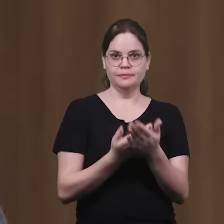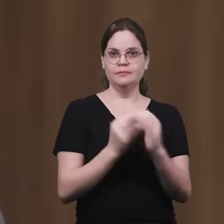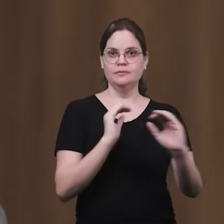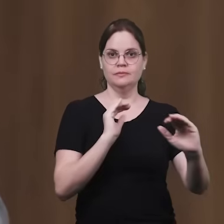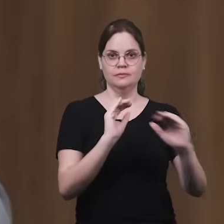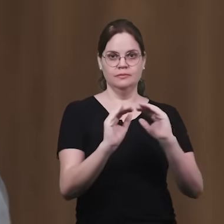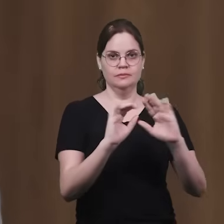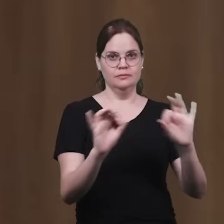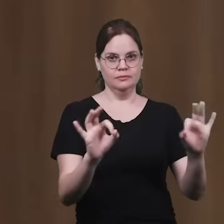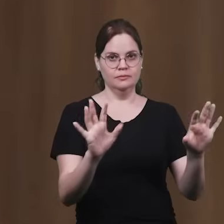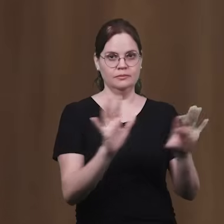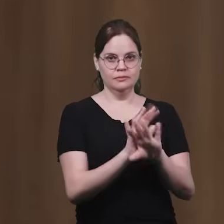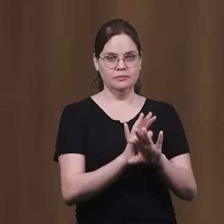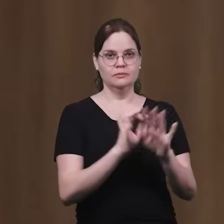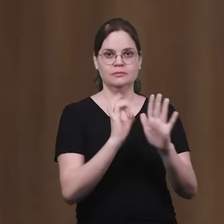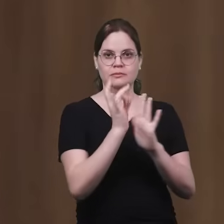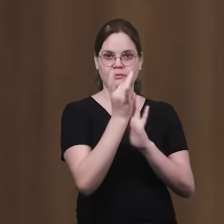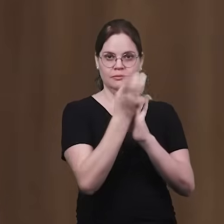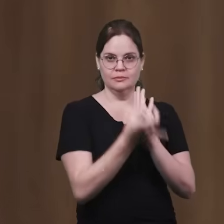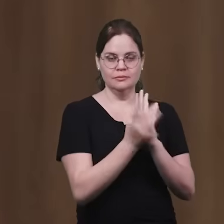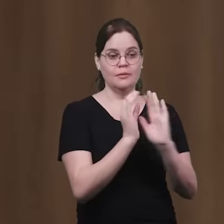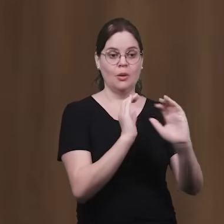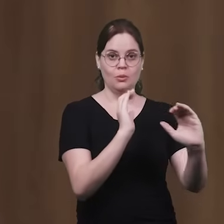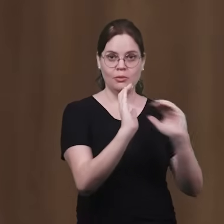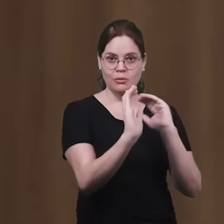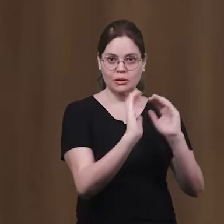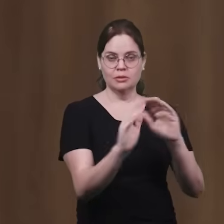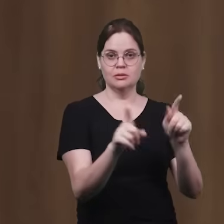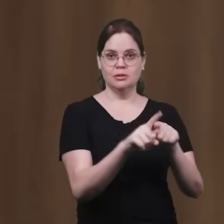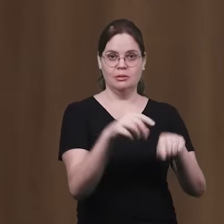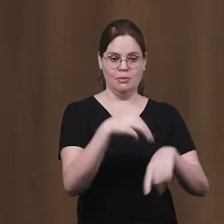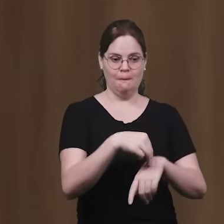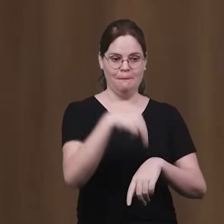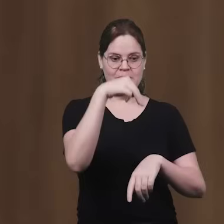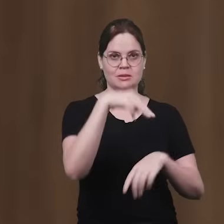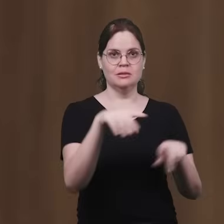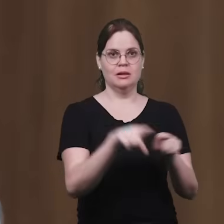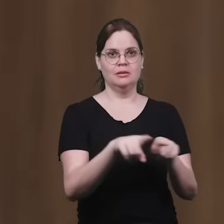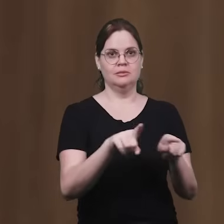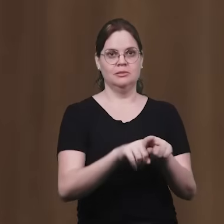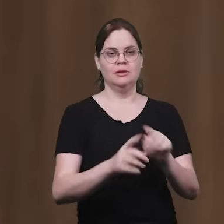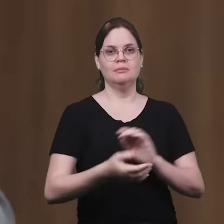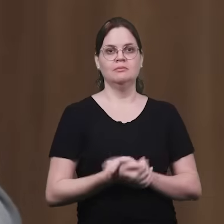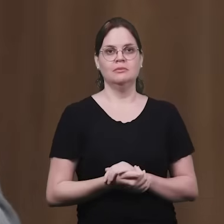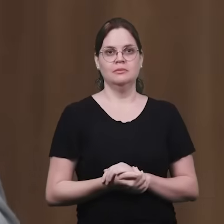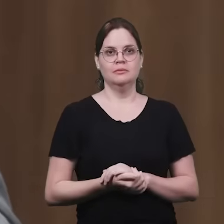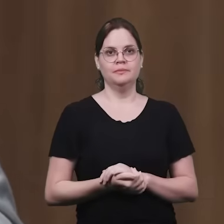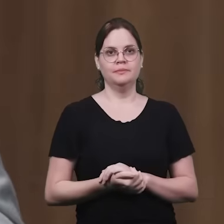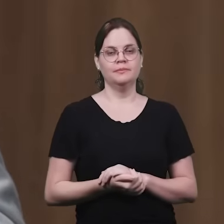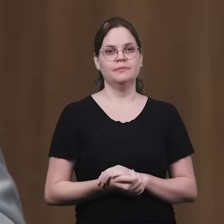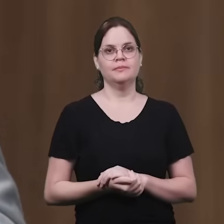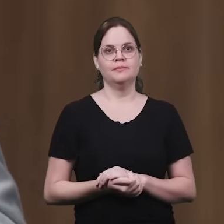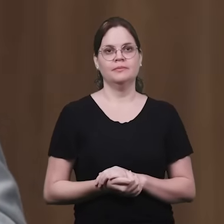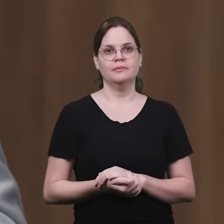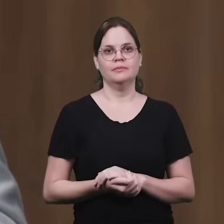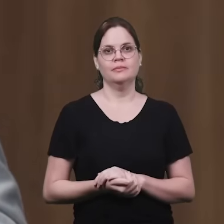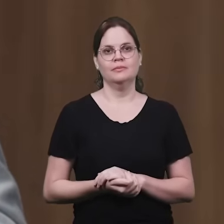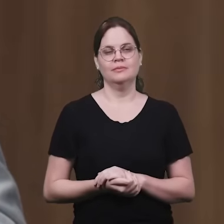me formar, fazer especialização em comunicação e até um mestrado, que a gente já começou a fazer nessa área,